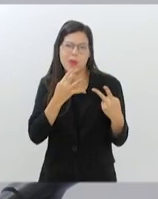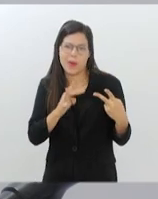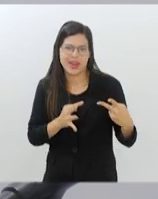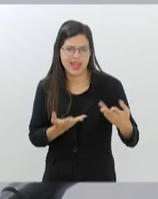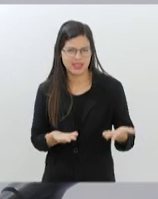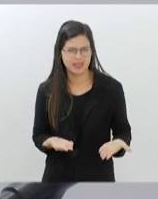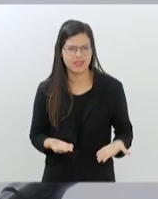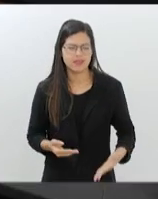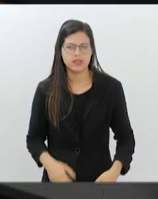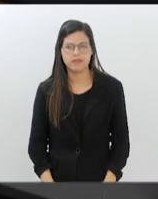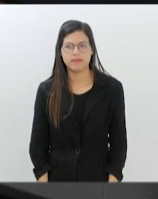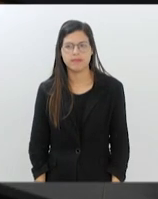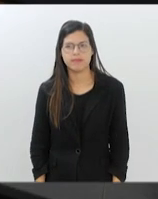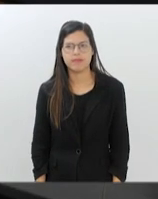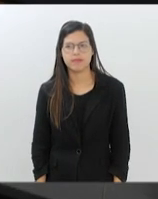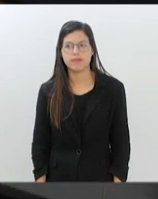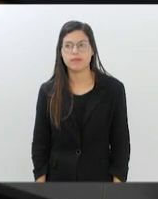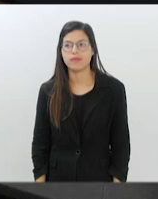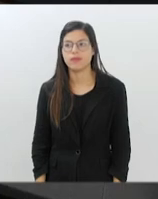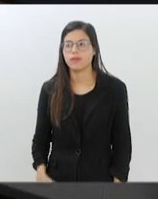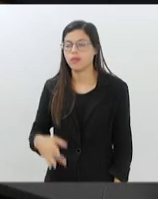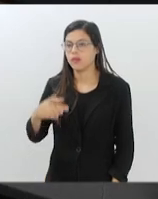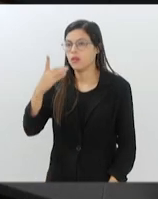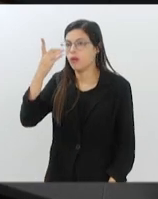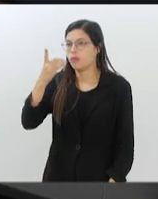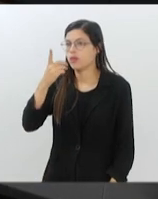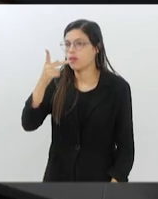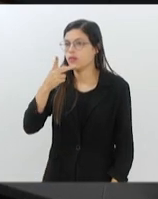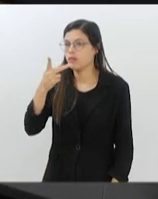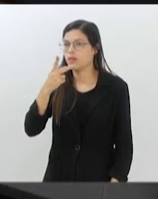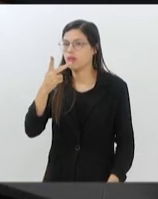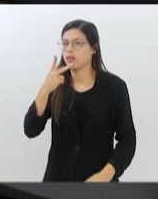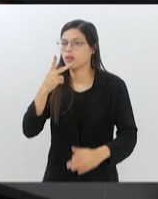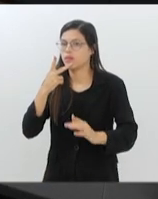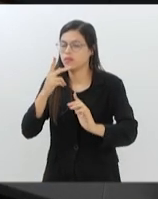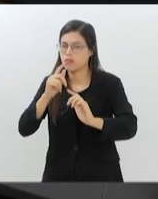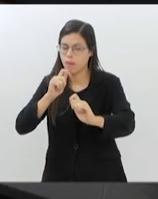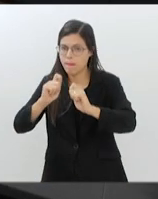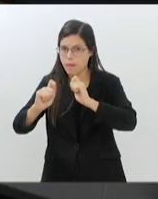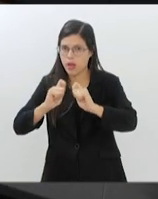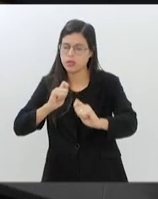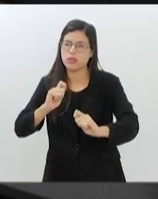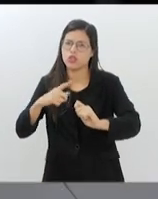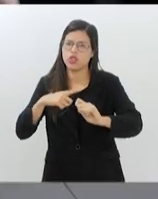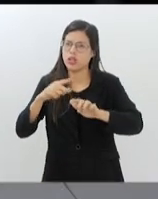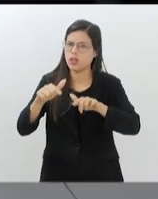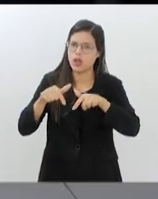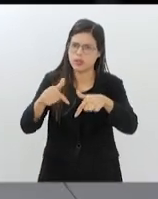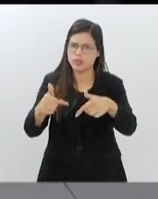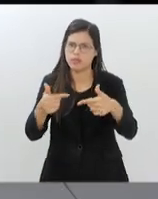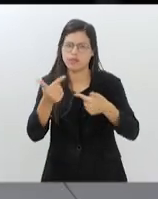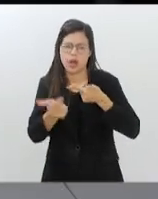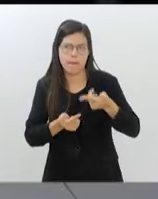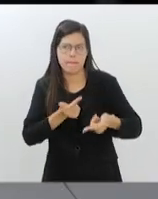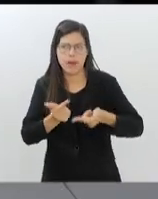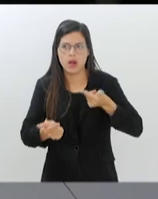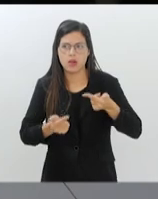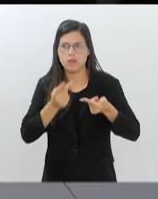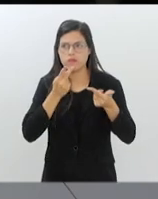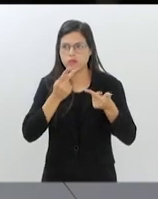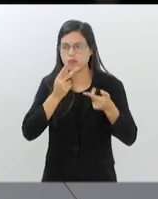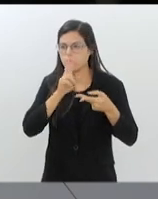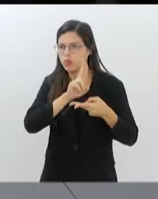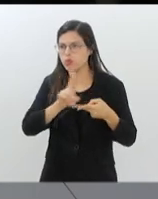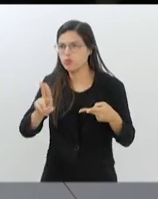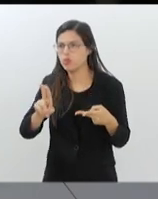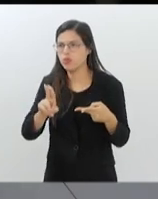aqui enquanto a minha atribuição era estrit arria de imprensa eu tinha essa atuação e mencionei aqui o o nome do